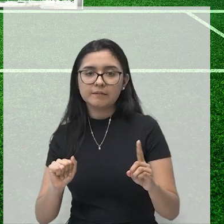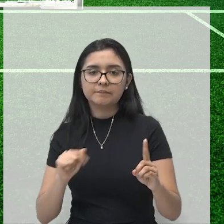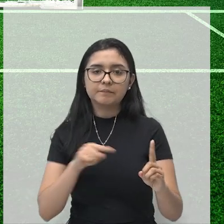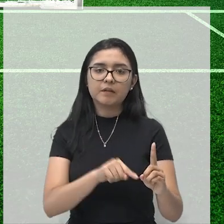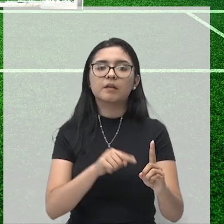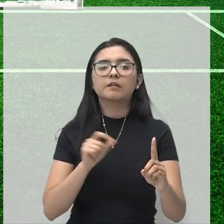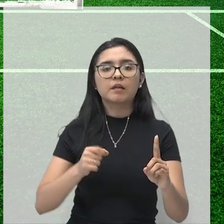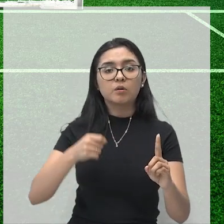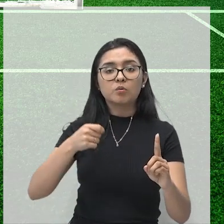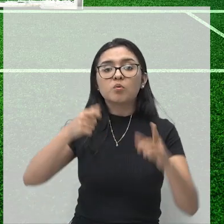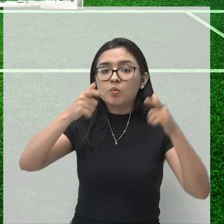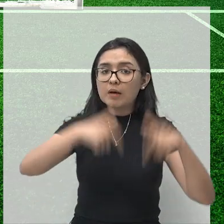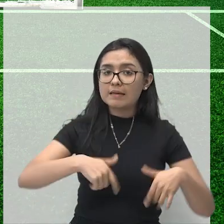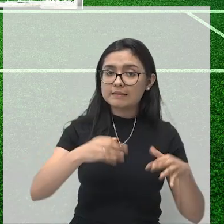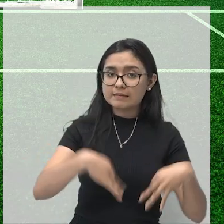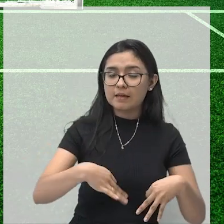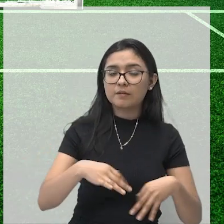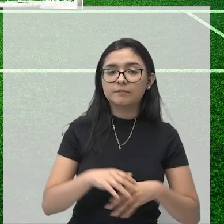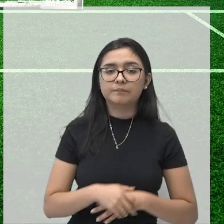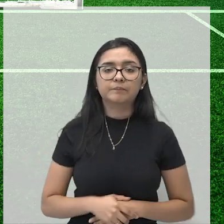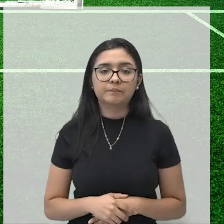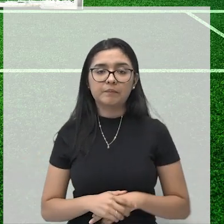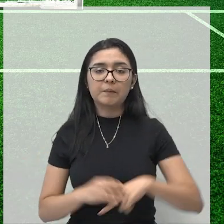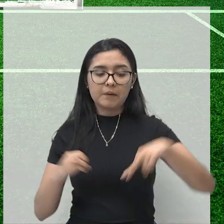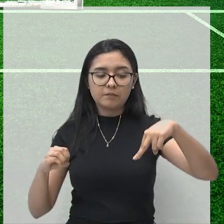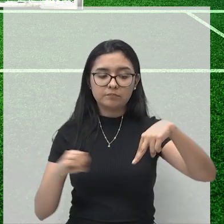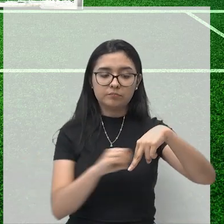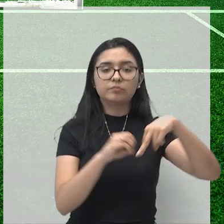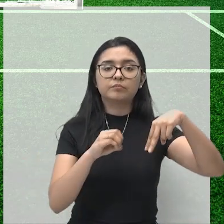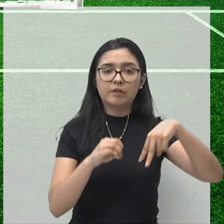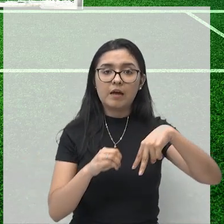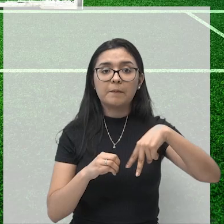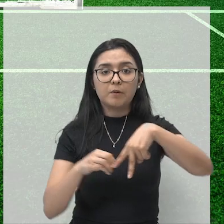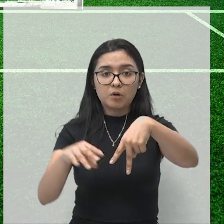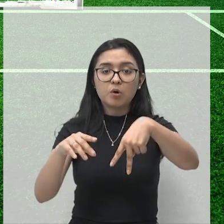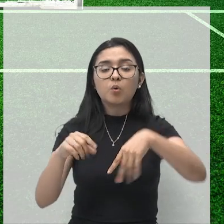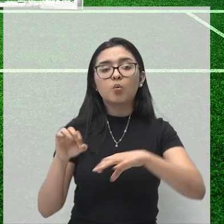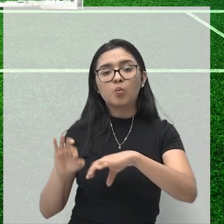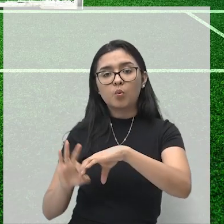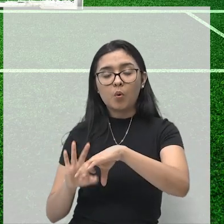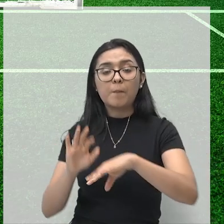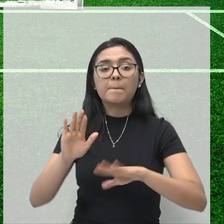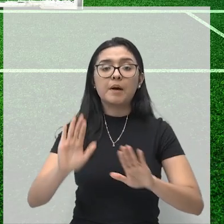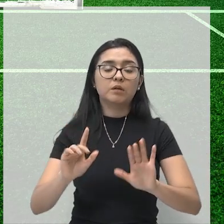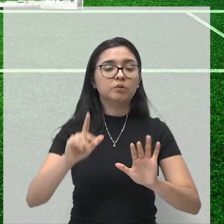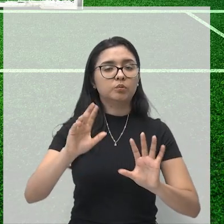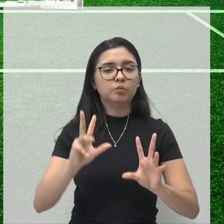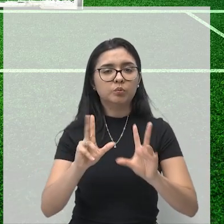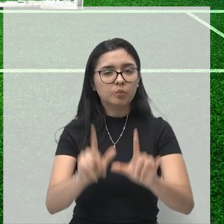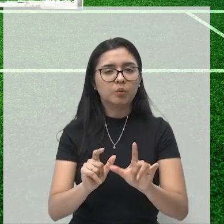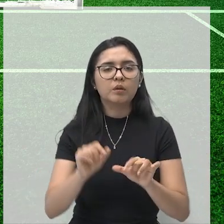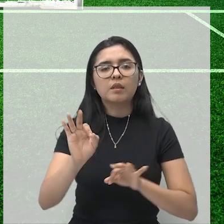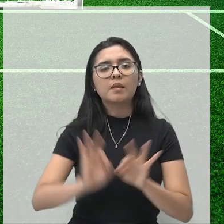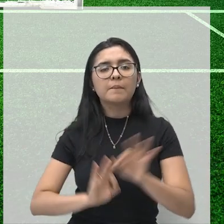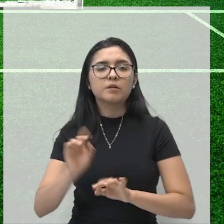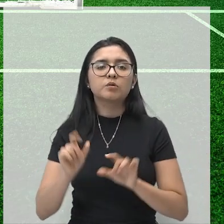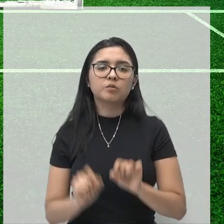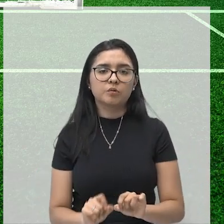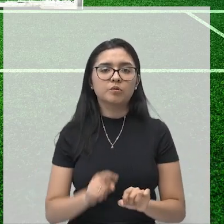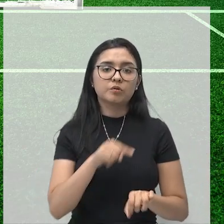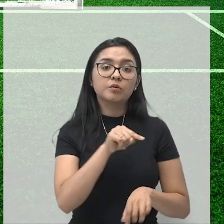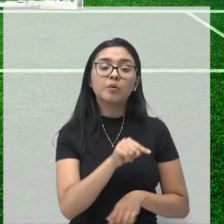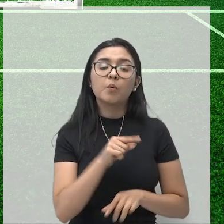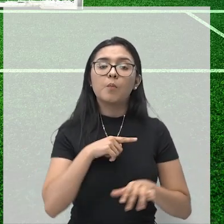na posição correta para receber a bola e fazer o gol. Mas tudo depende também da coordenação da